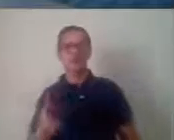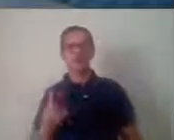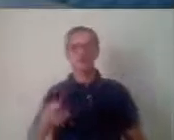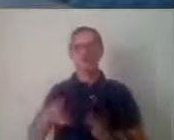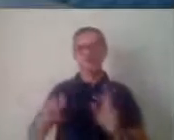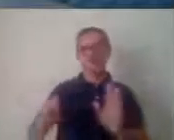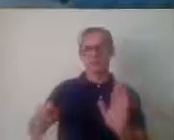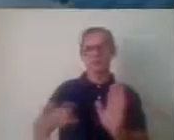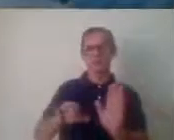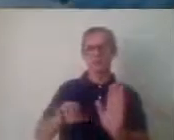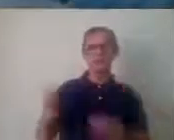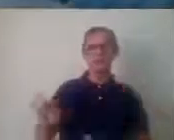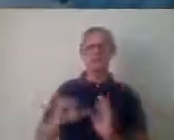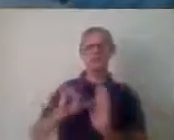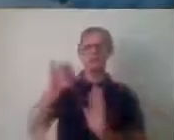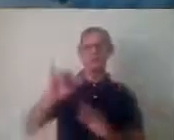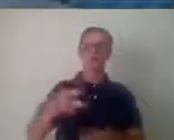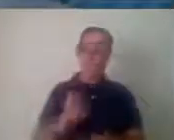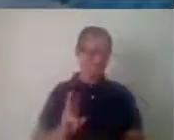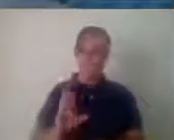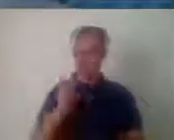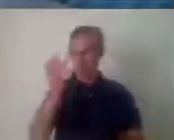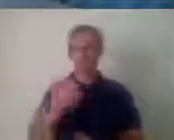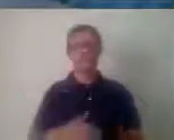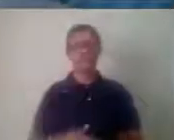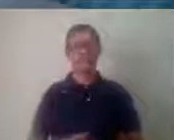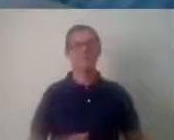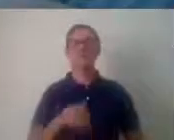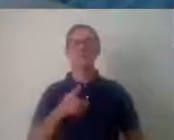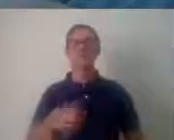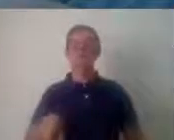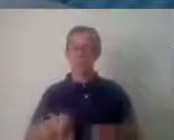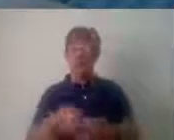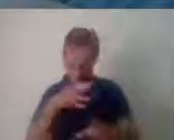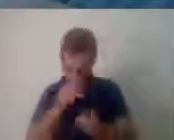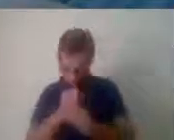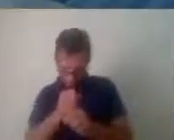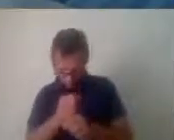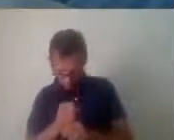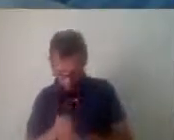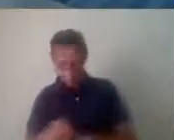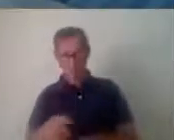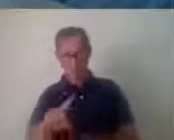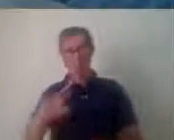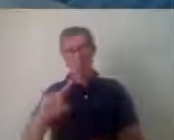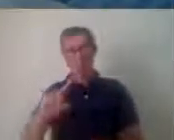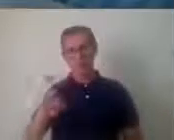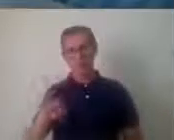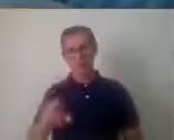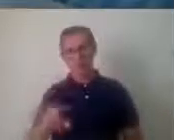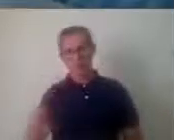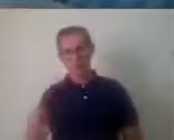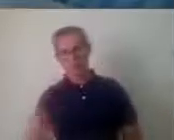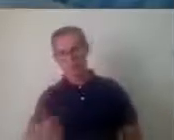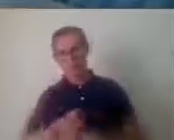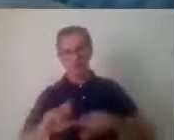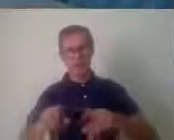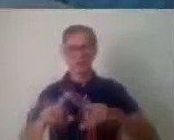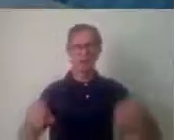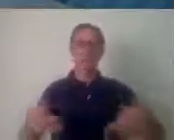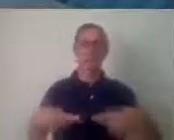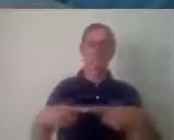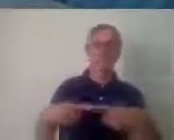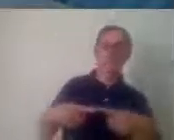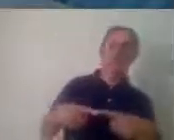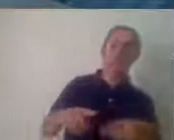x e um valor para y. Nem sempre isso acontece. Você pode calcular uma integral sobre outras regiões.